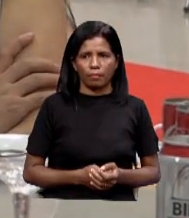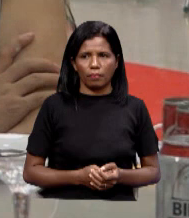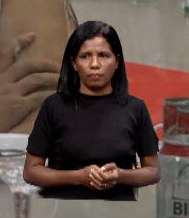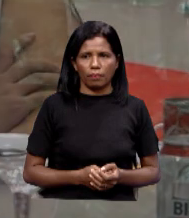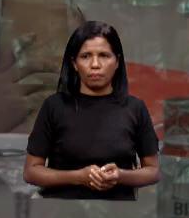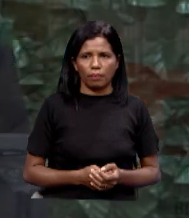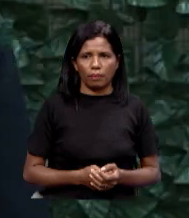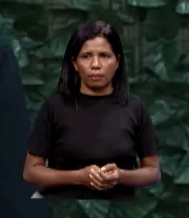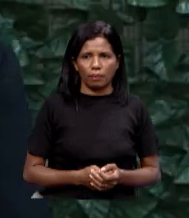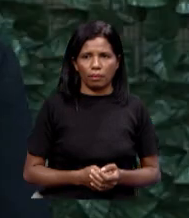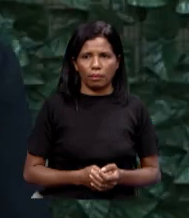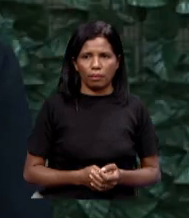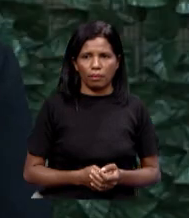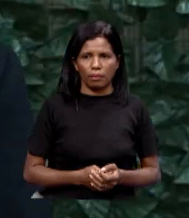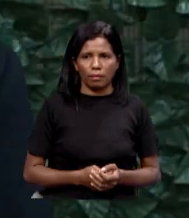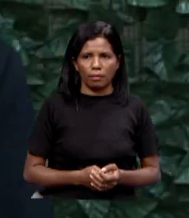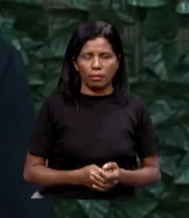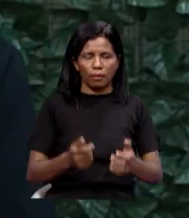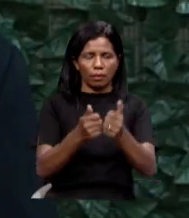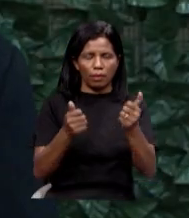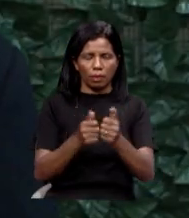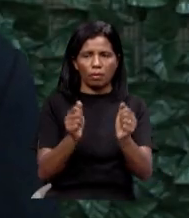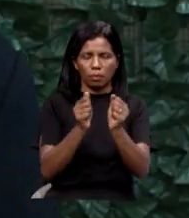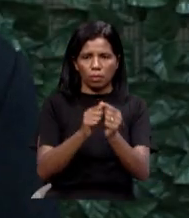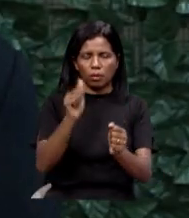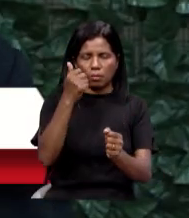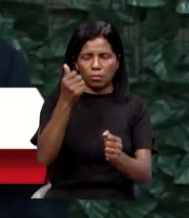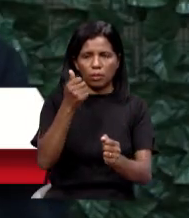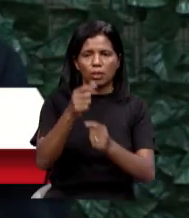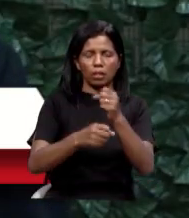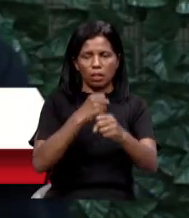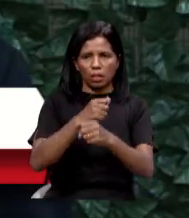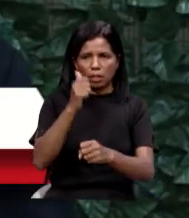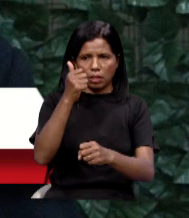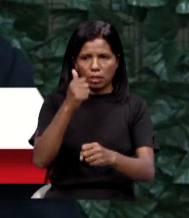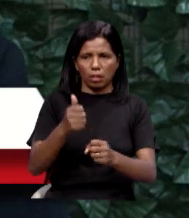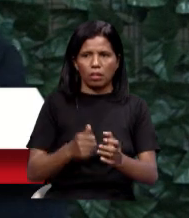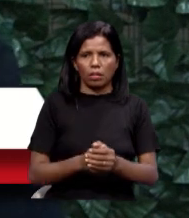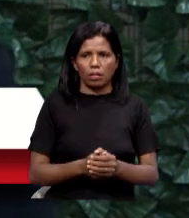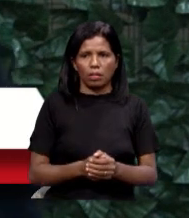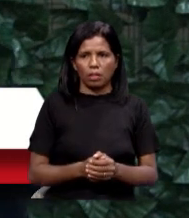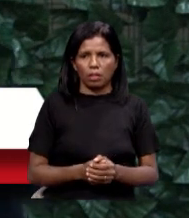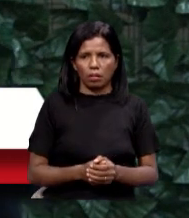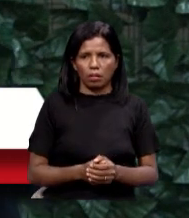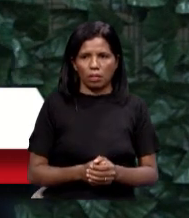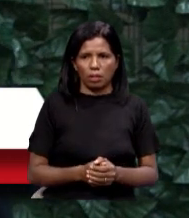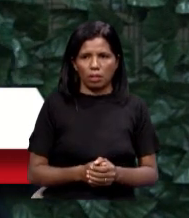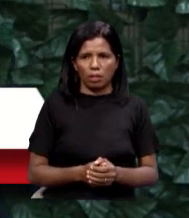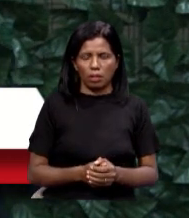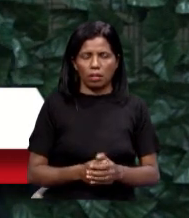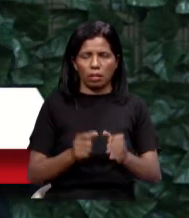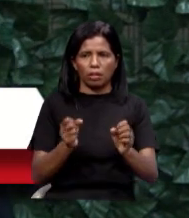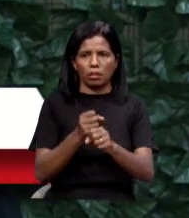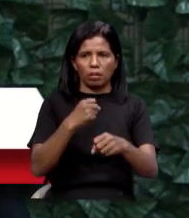Asociación begin suburu tahu ele suburu una tahu begin harus